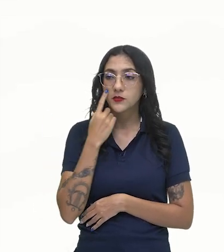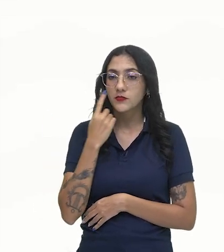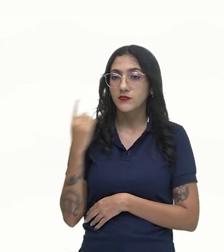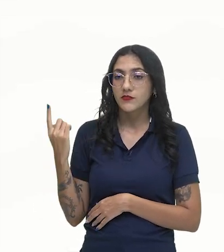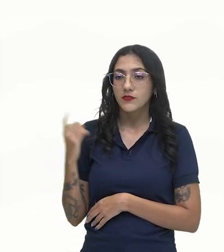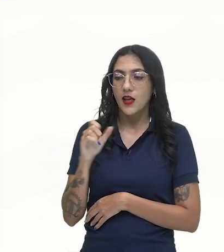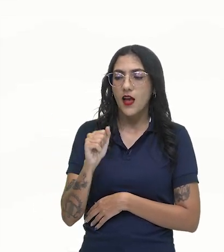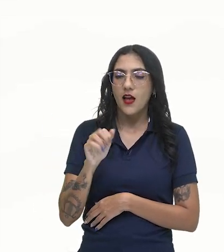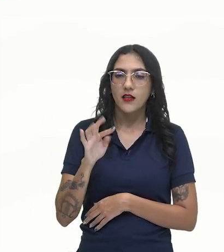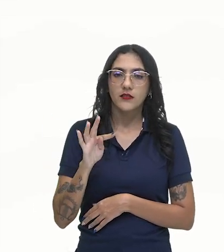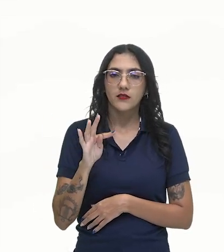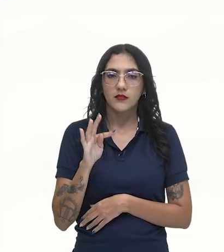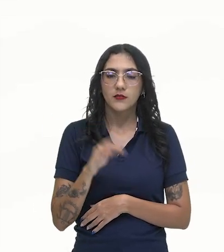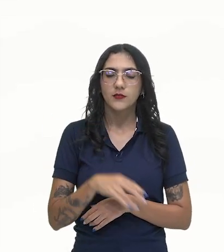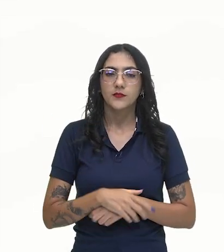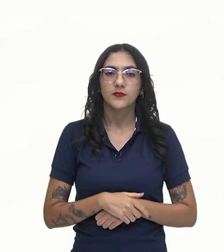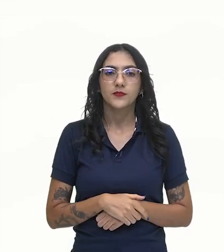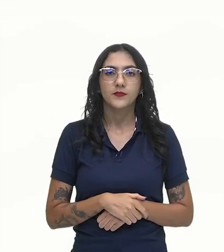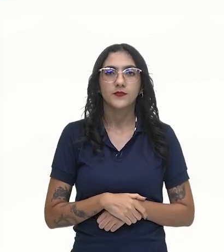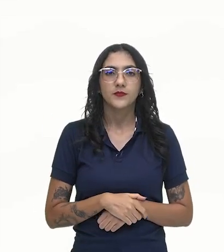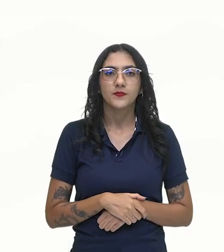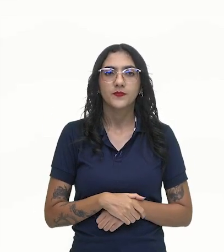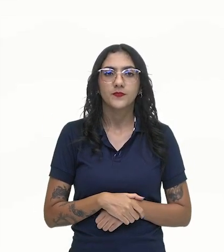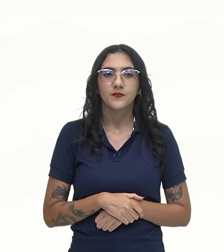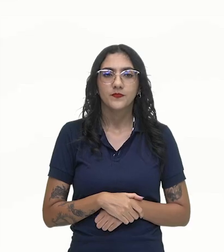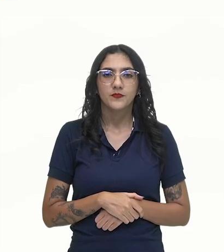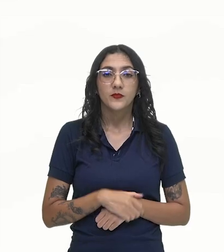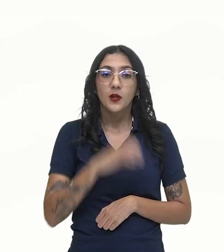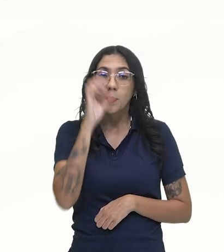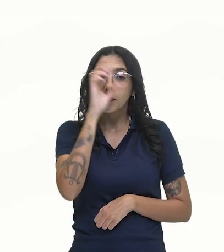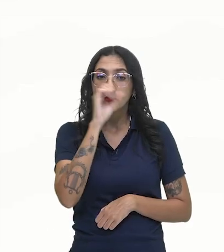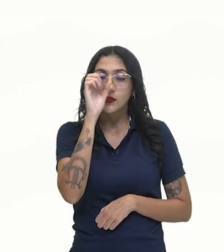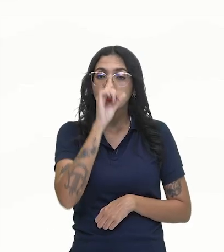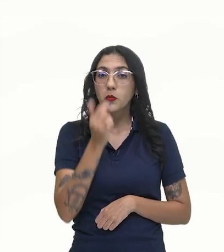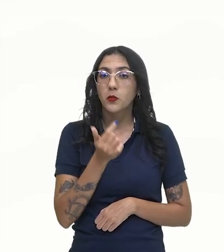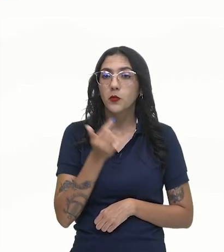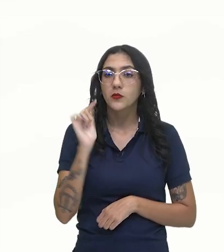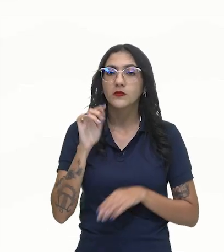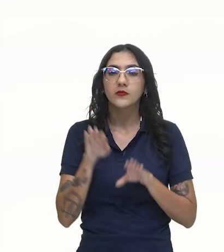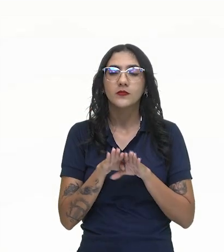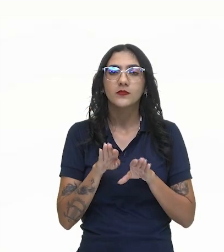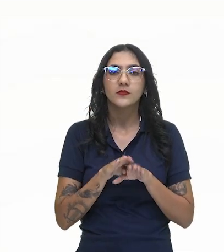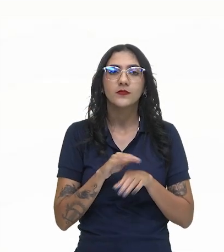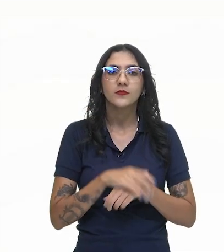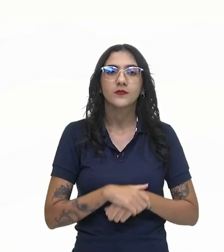At school, ok? Vamos aprender mais palavras sobre cidades.